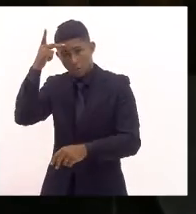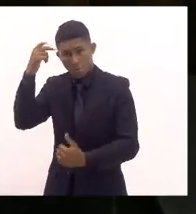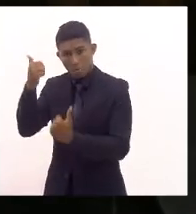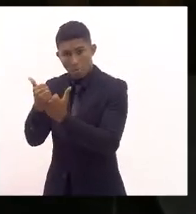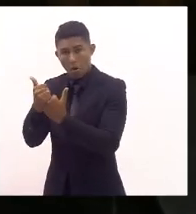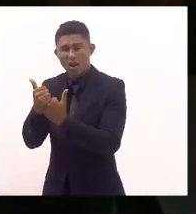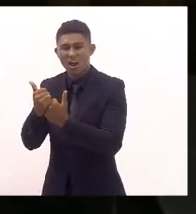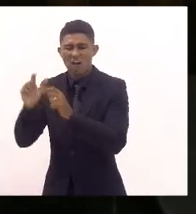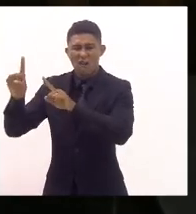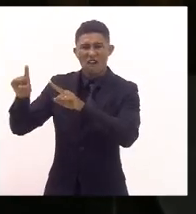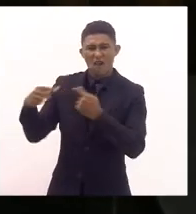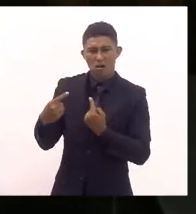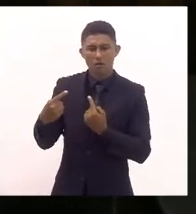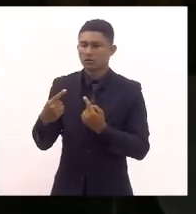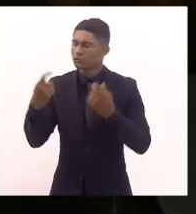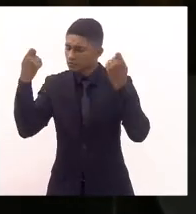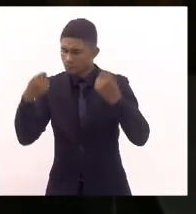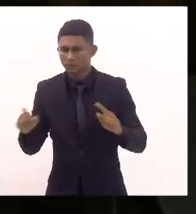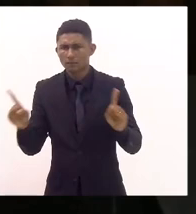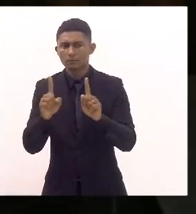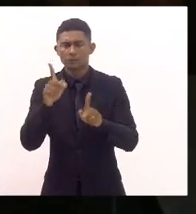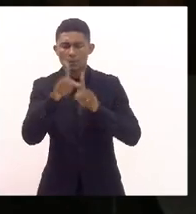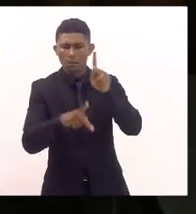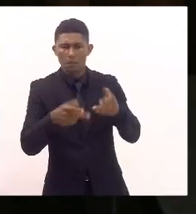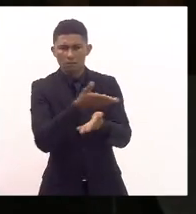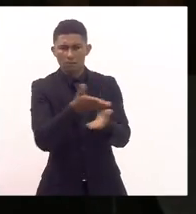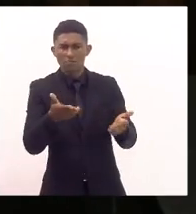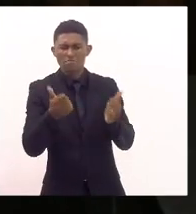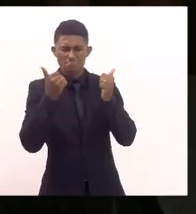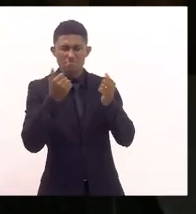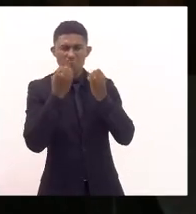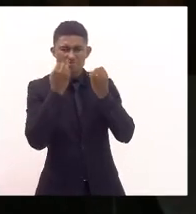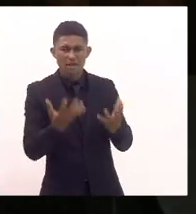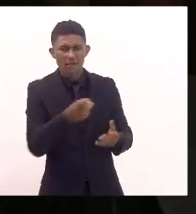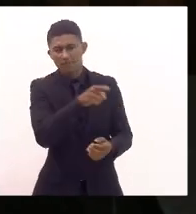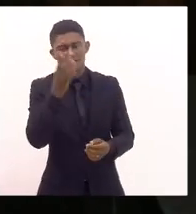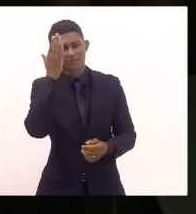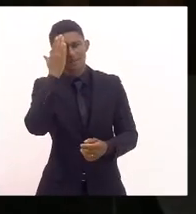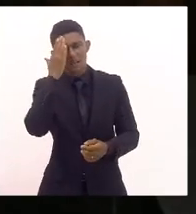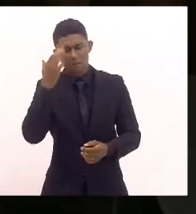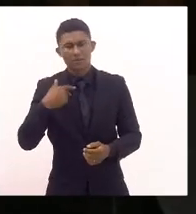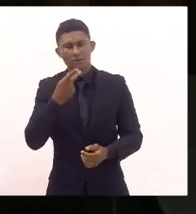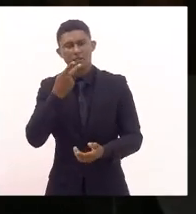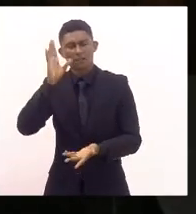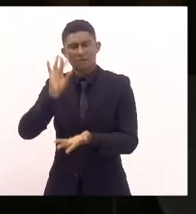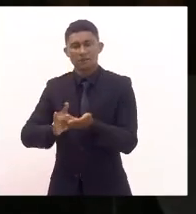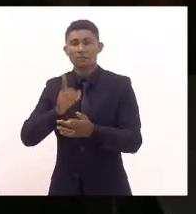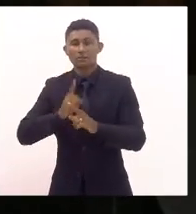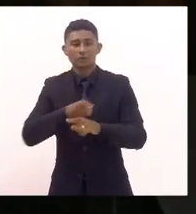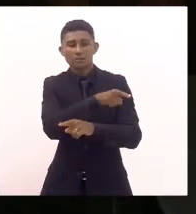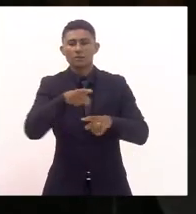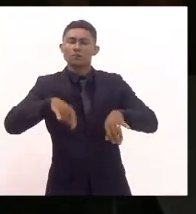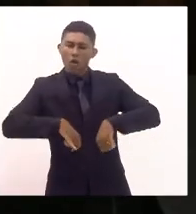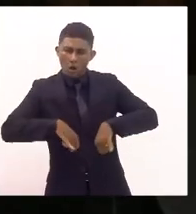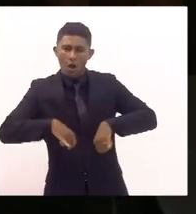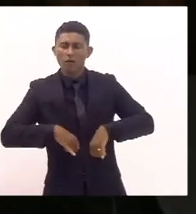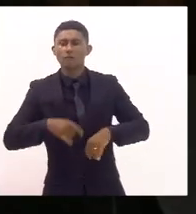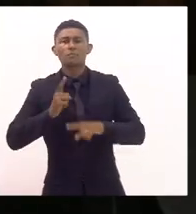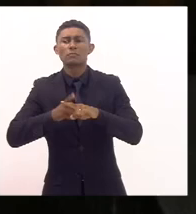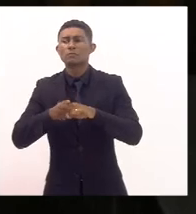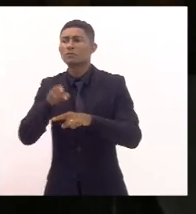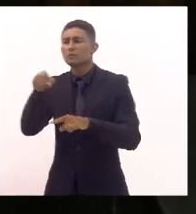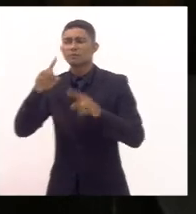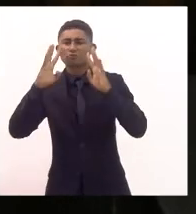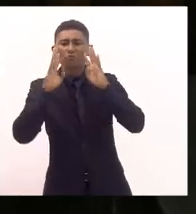sociais a população de bem sabe quem está falando a verdade porque ela sofre na pele o desmando descaso